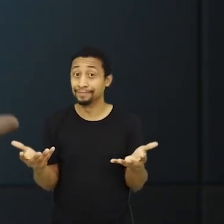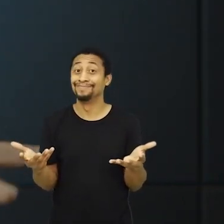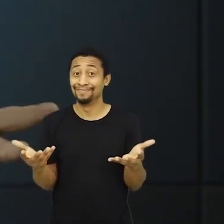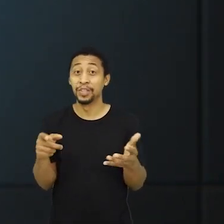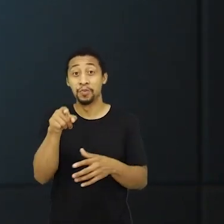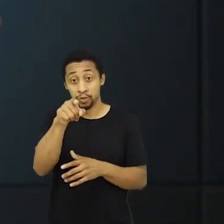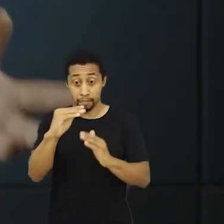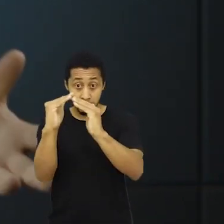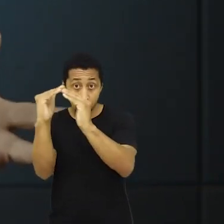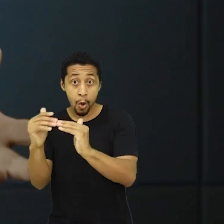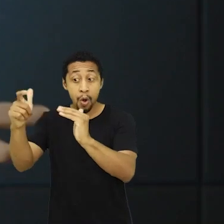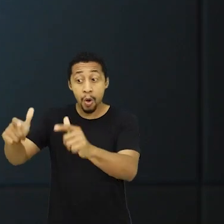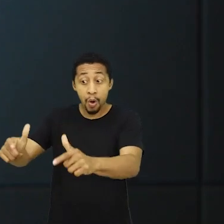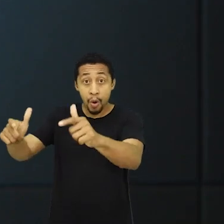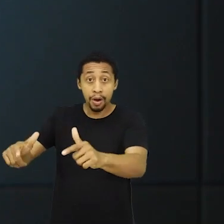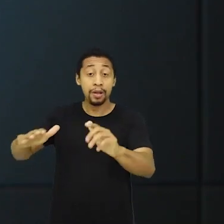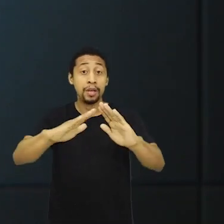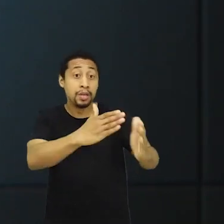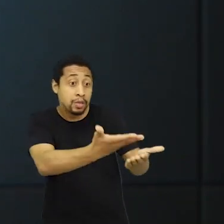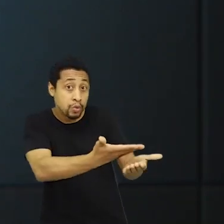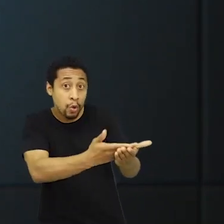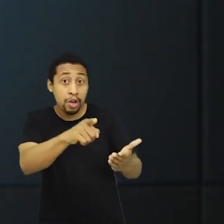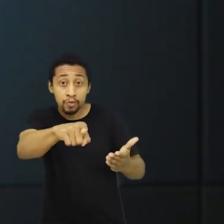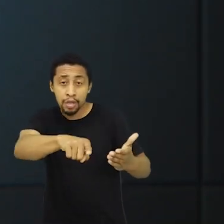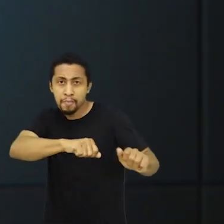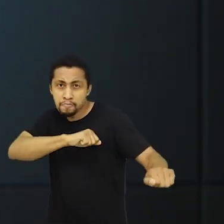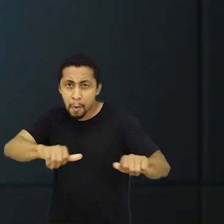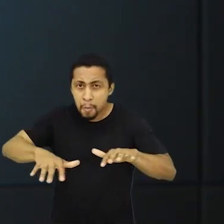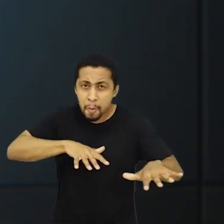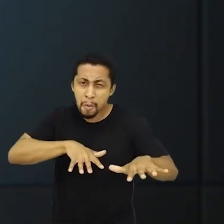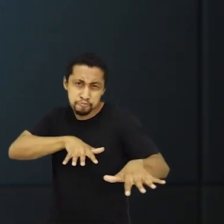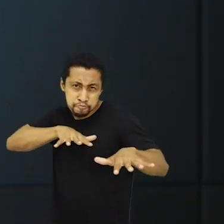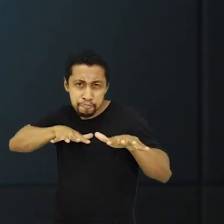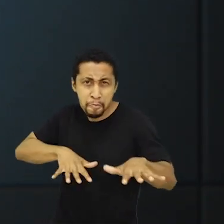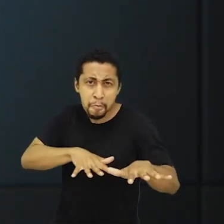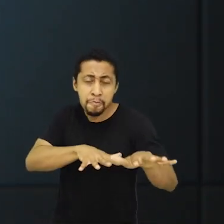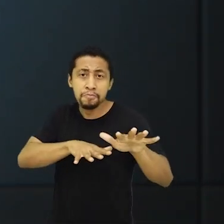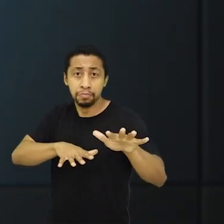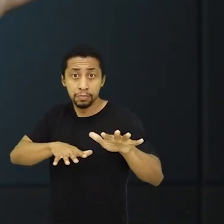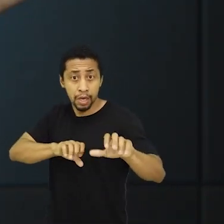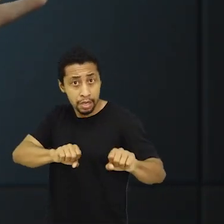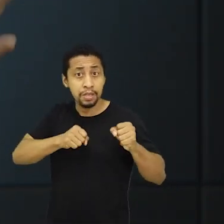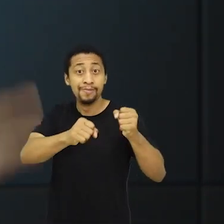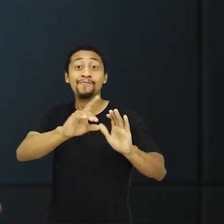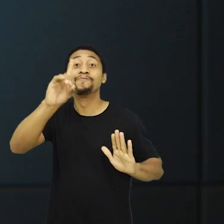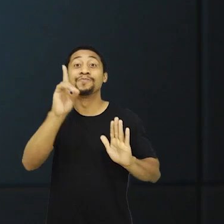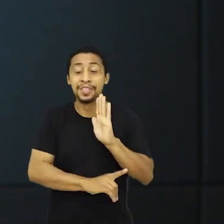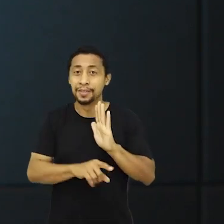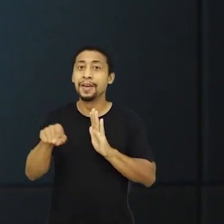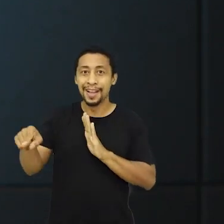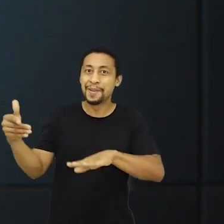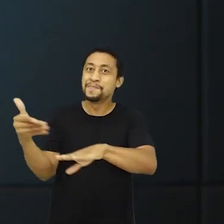da onde você mora, da onde você estuda, para sair na rua e defender os seus direitos. Ela teve um intensivão